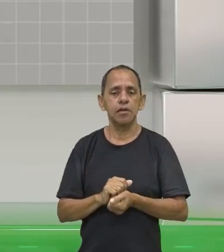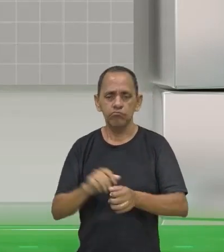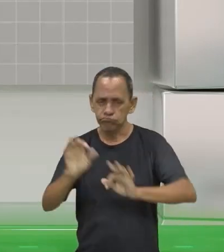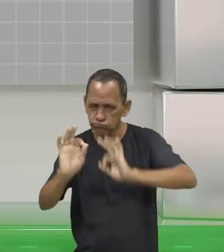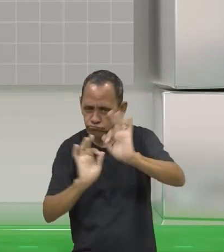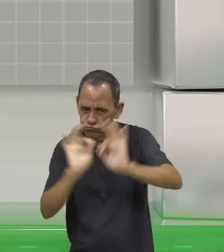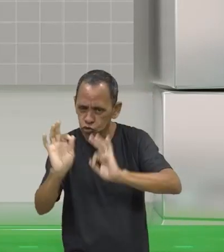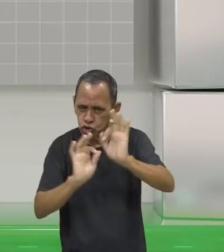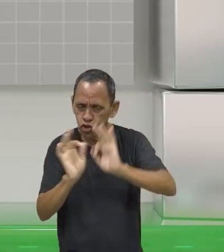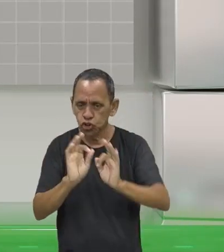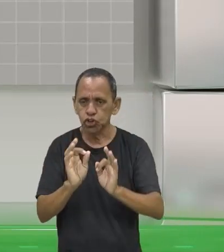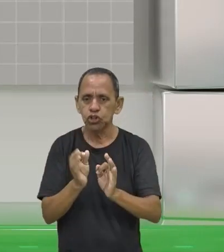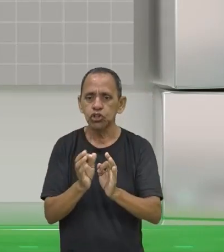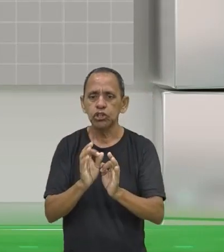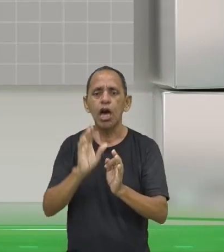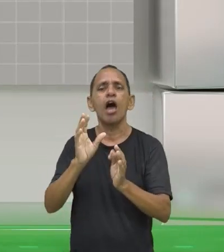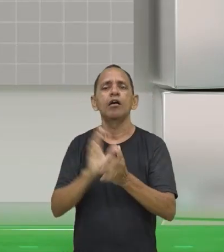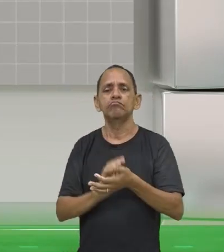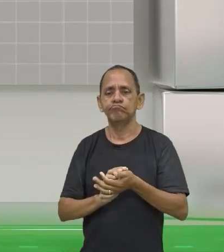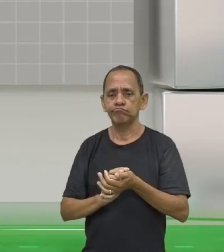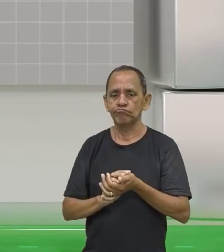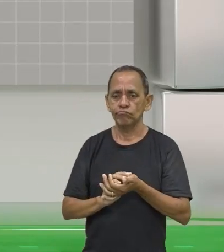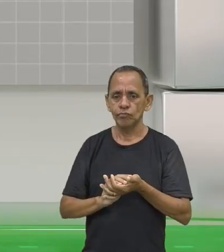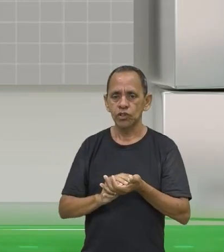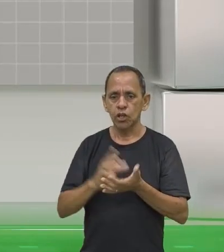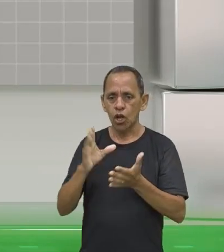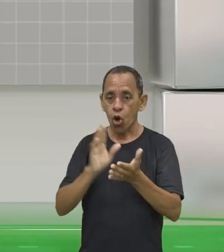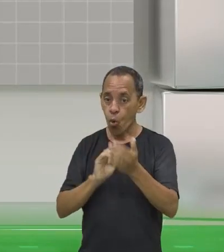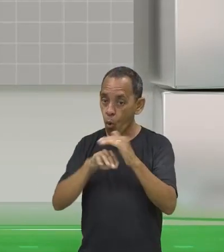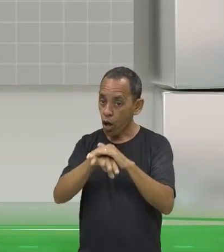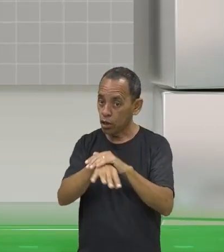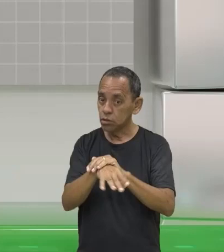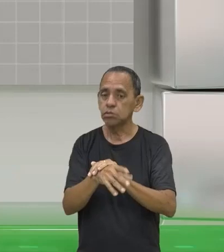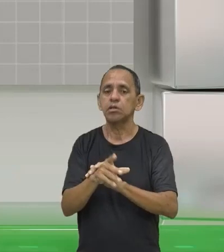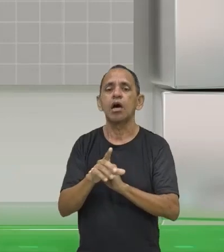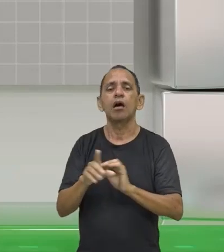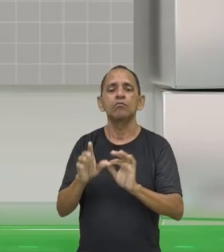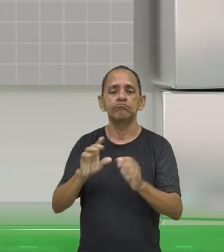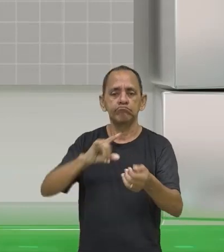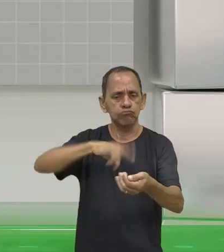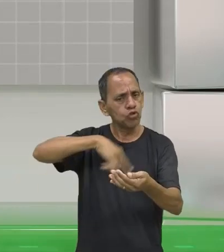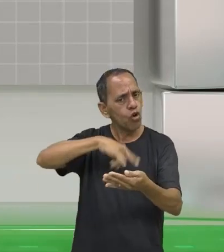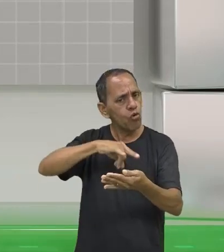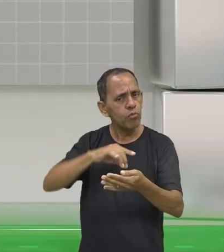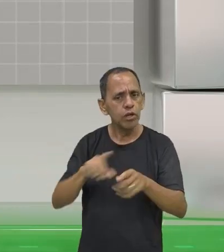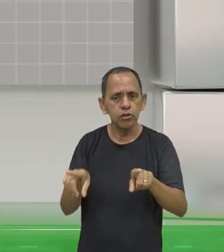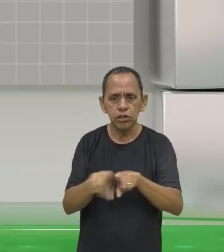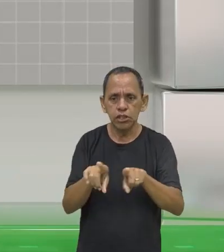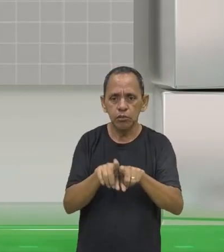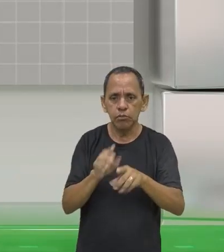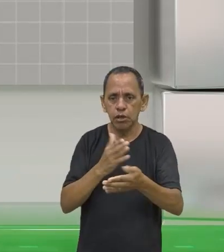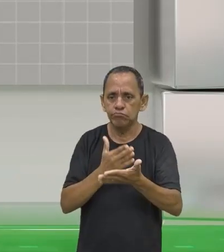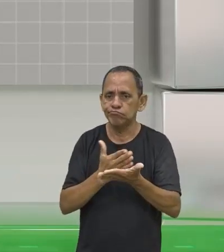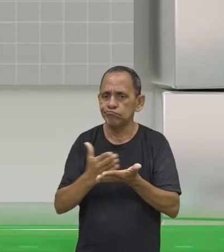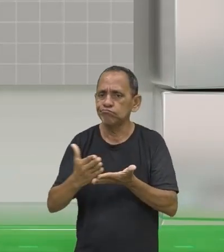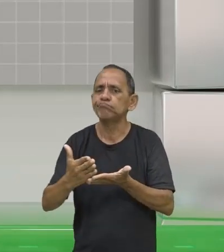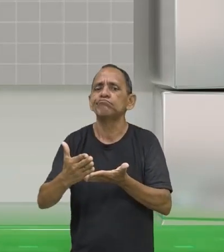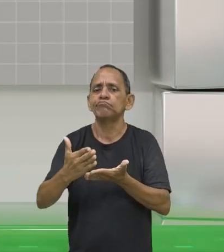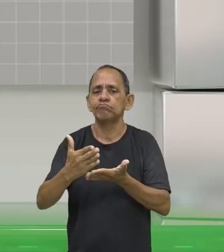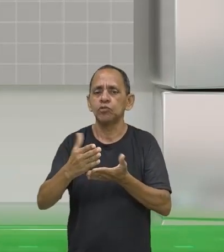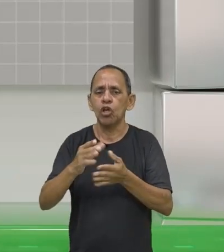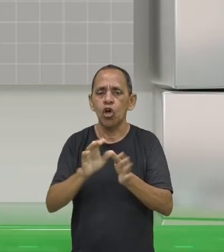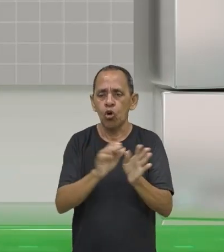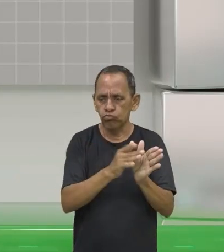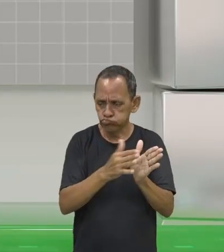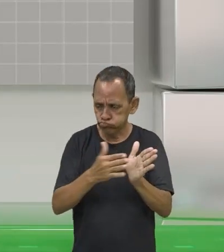vocês tenham acesso aí durante todo o ano letivo, tá bom? Nós vamos continuar agora, então, falando, como eu